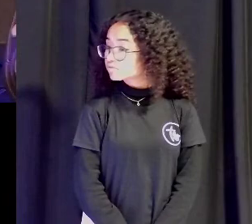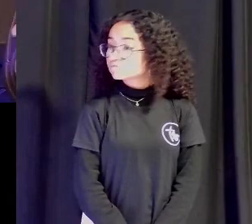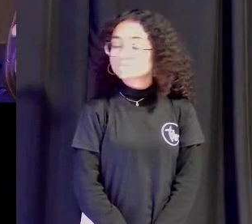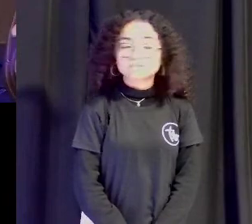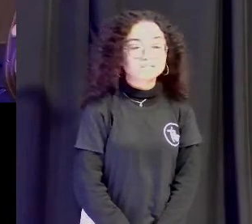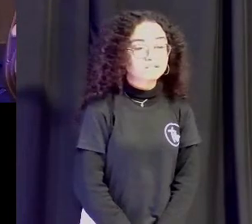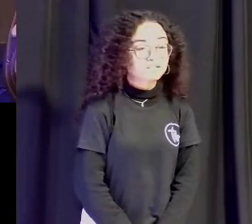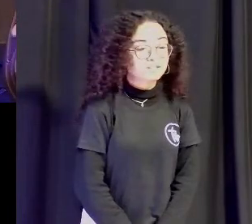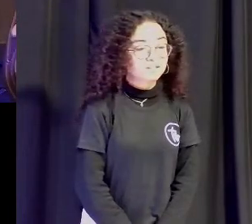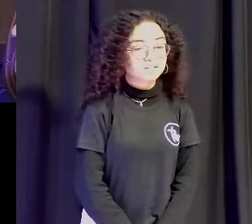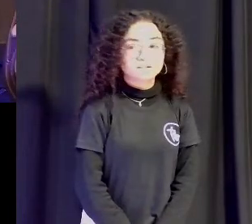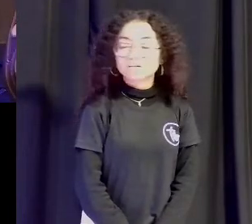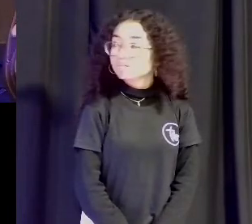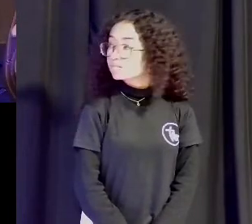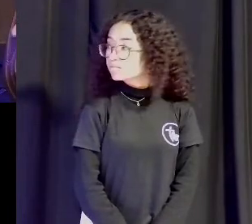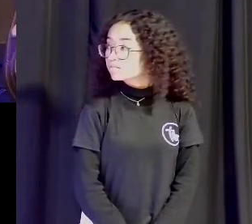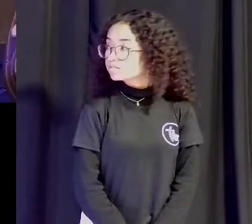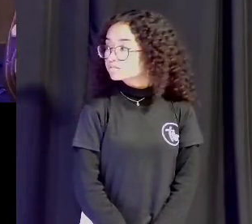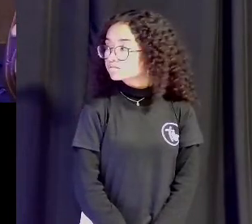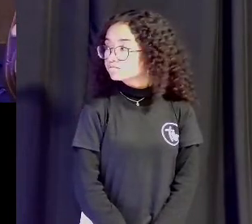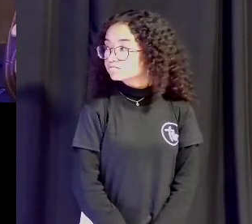Vocês estão